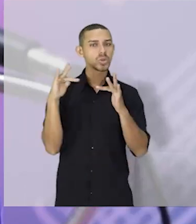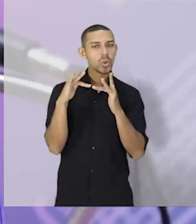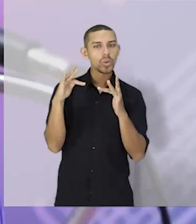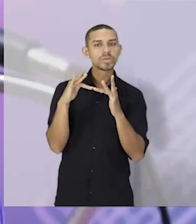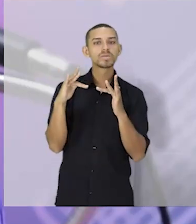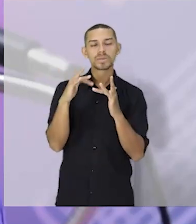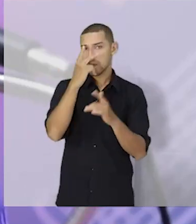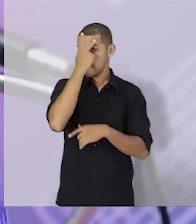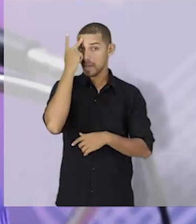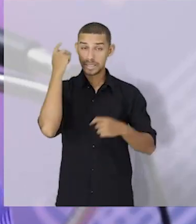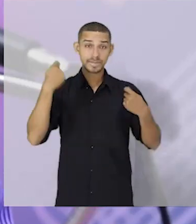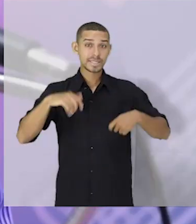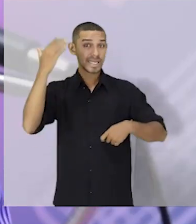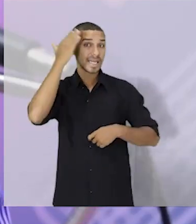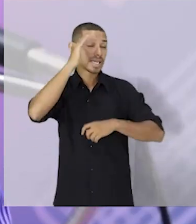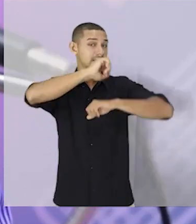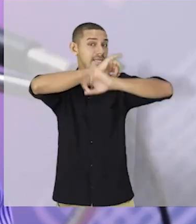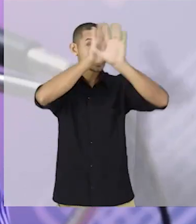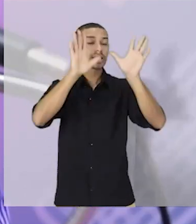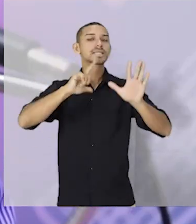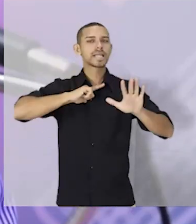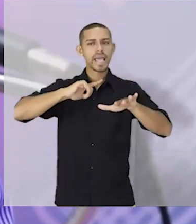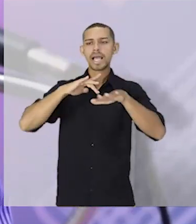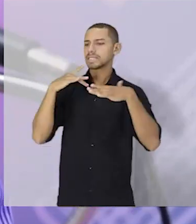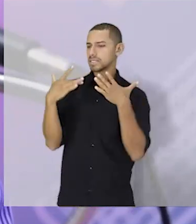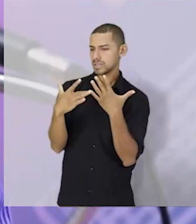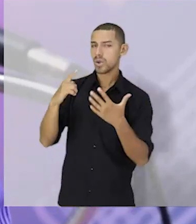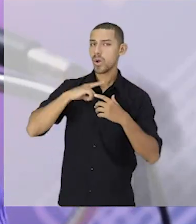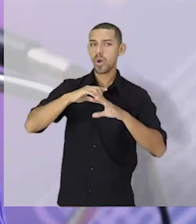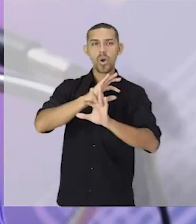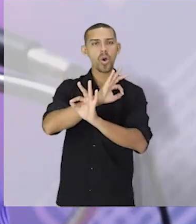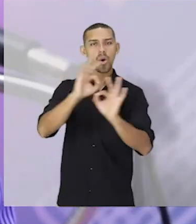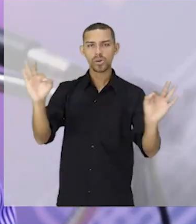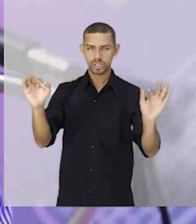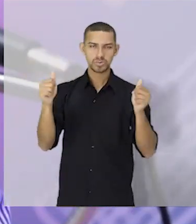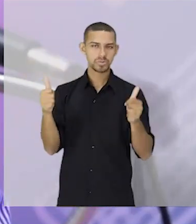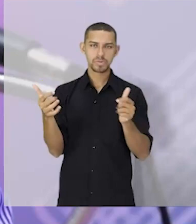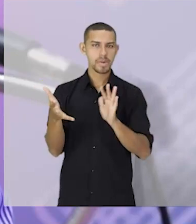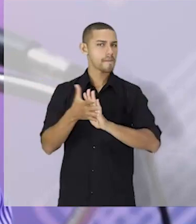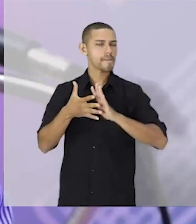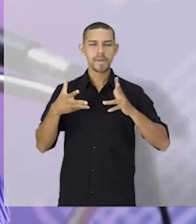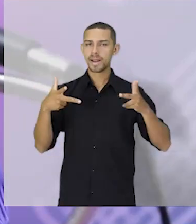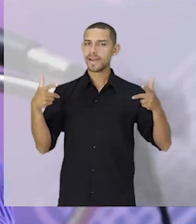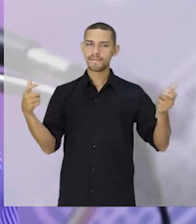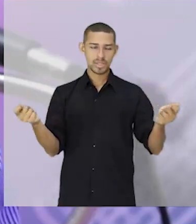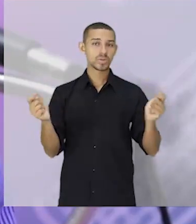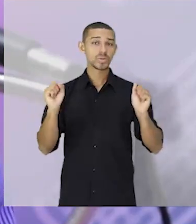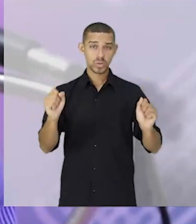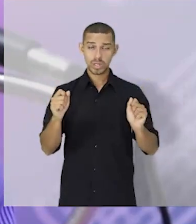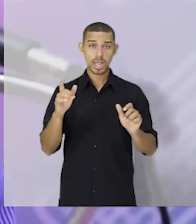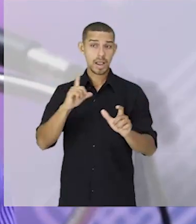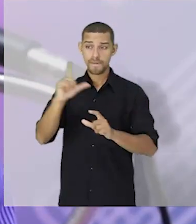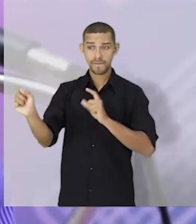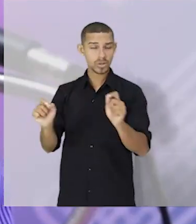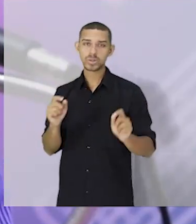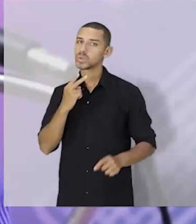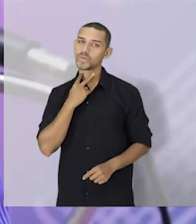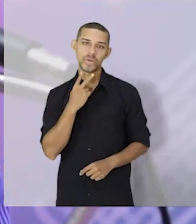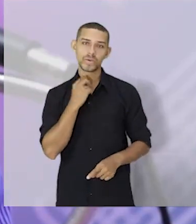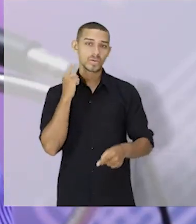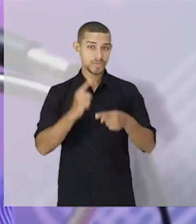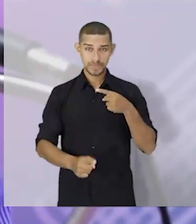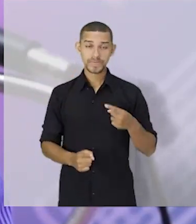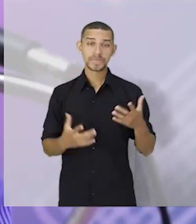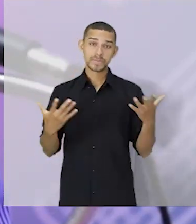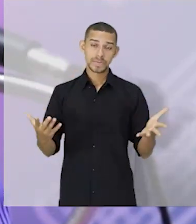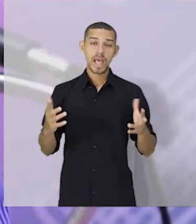pessoas precisam entender. Tem as redes sociais? Tem, ótimo, maravilhoso, a gente não pode fugir disso e nem deve também, né?